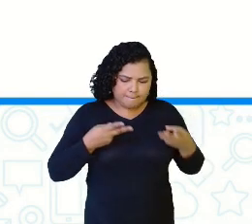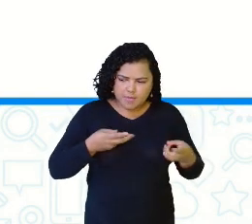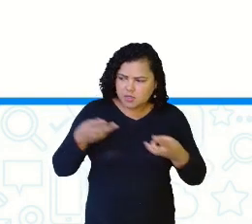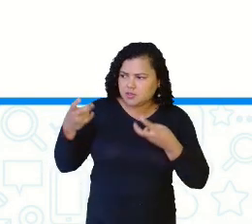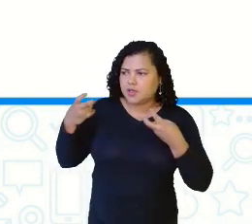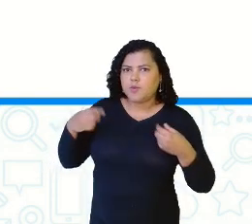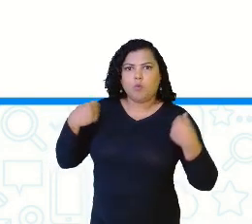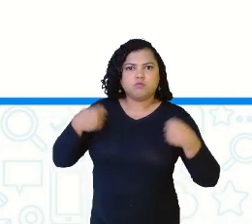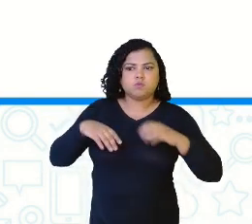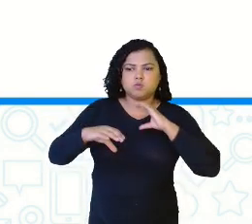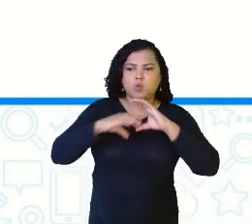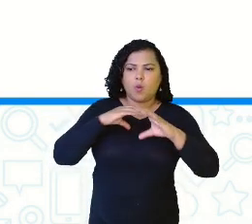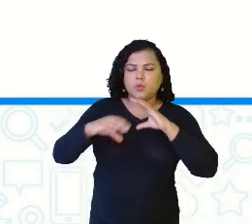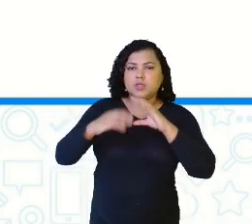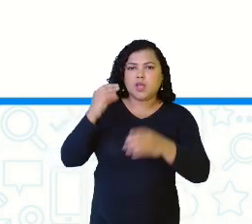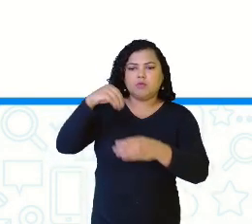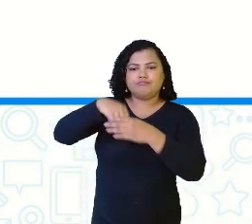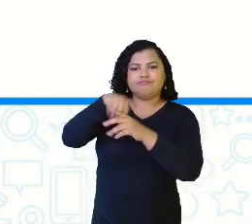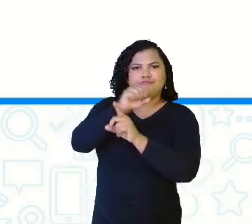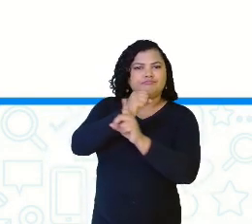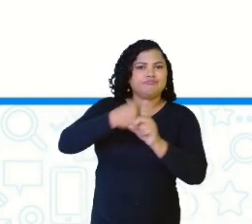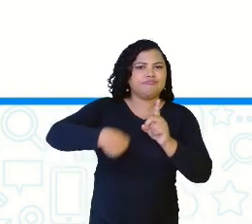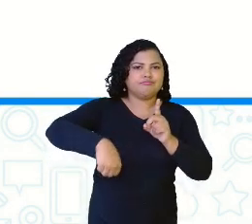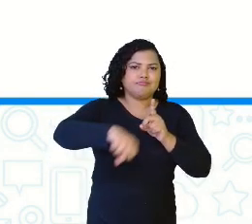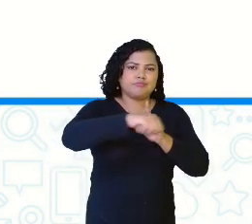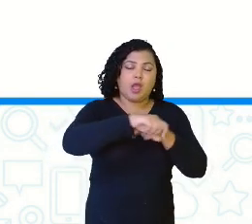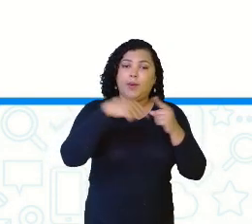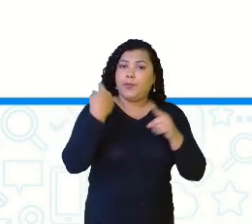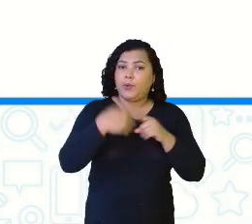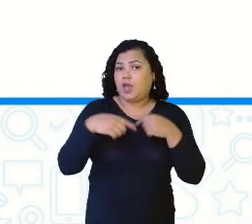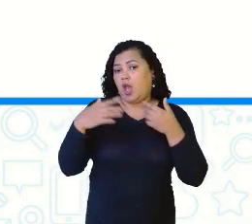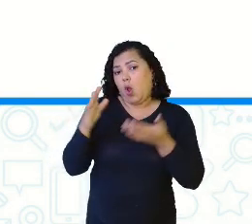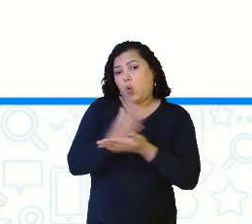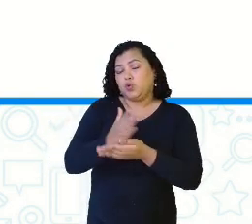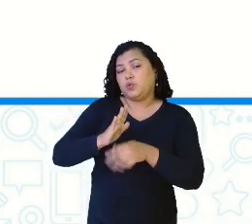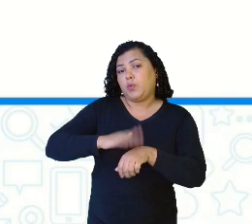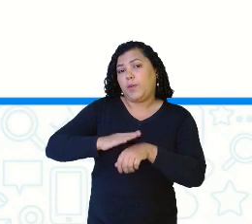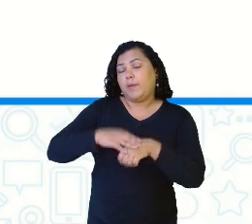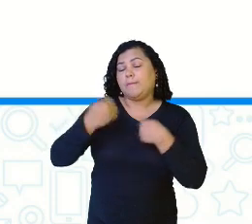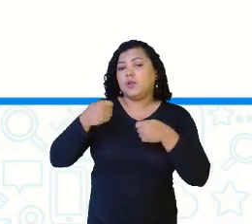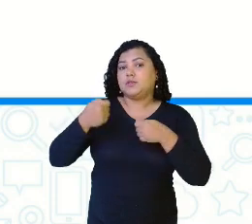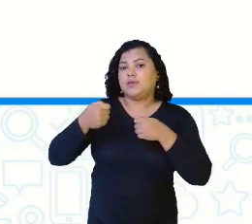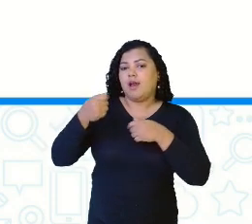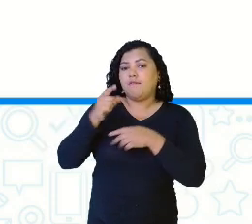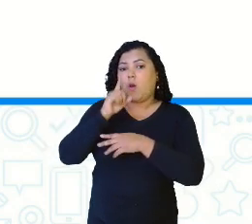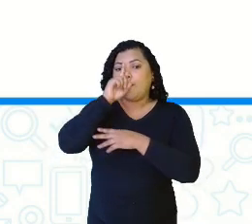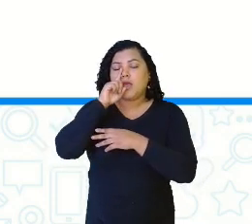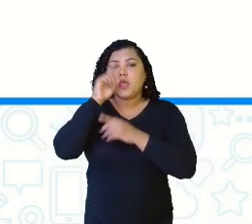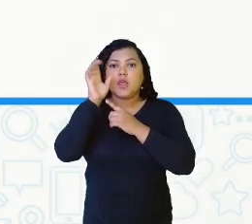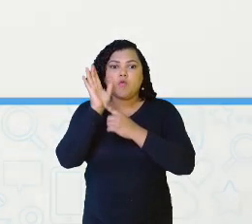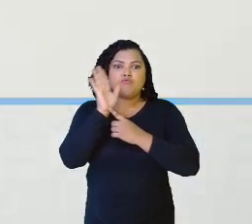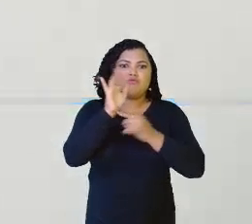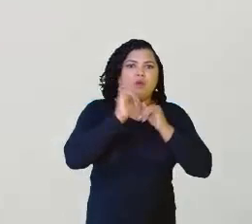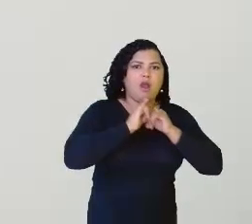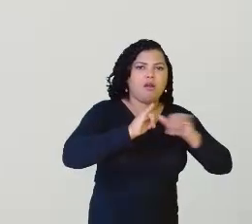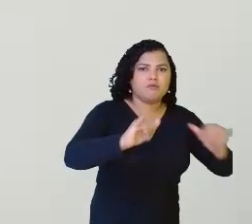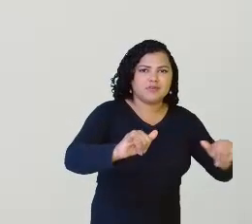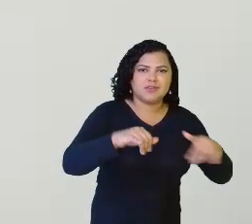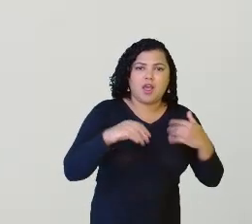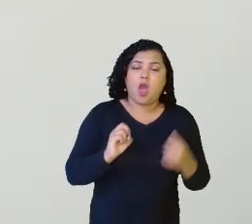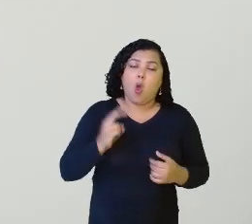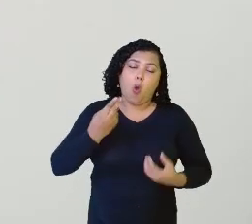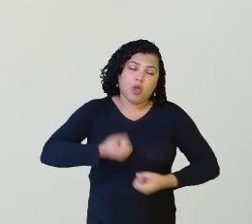em sociedade, fosse para alertar sobre alguma coisa ou expressar sua cultura ou sentimento. E, como eu já